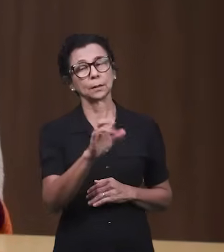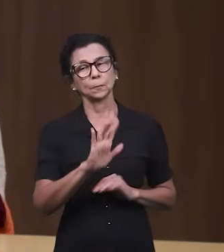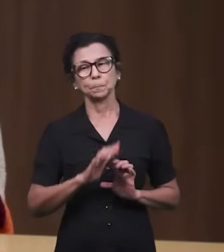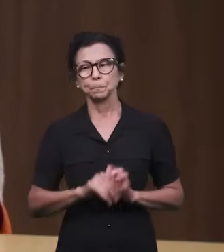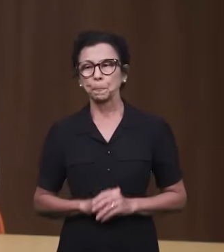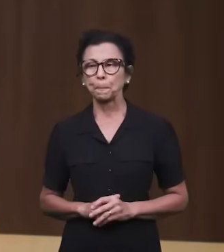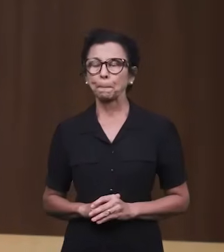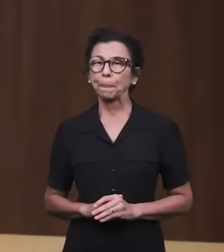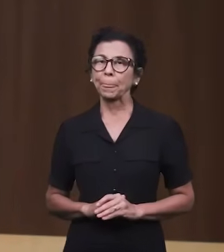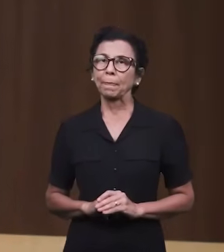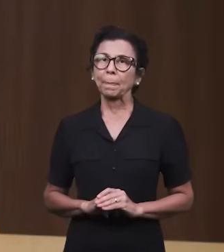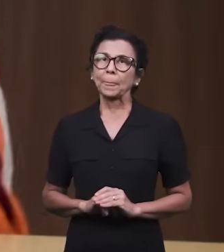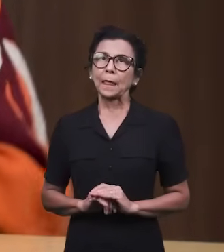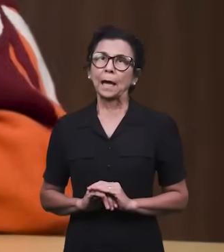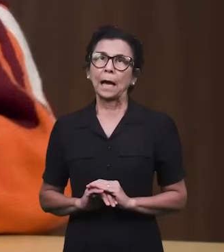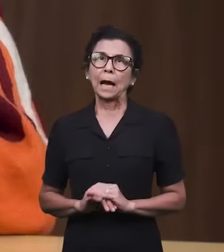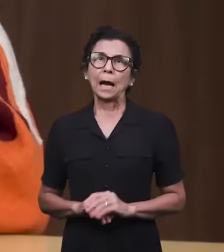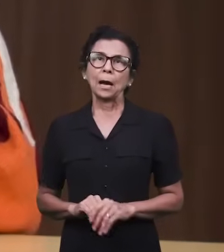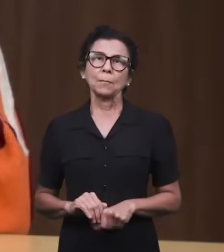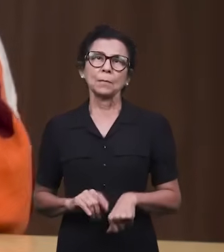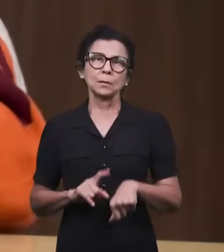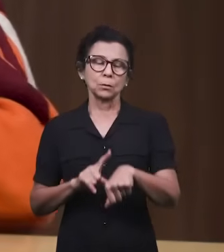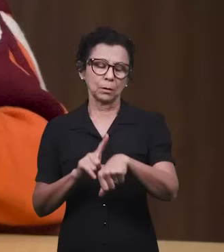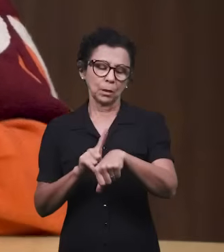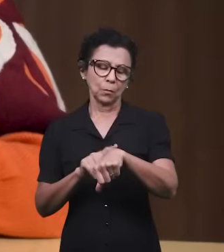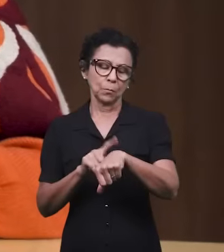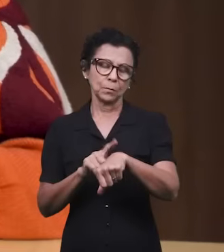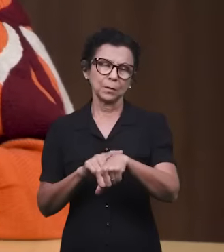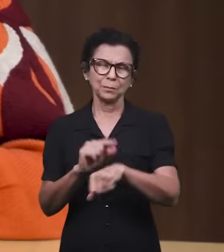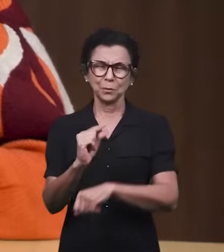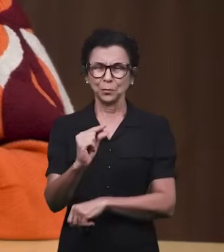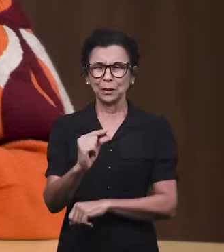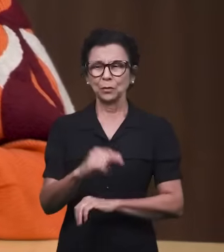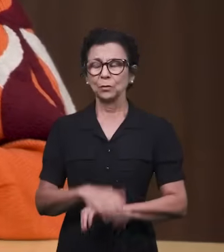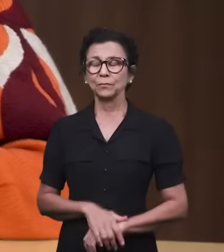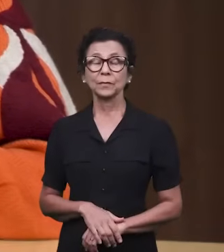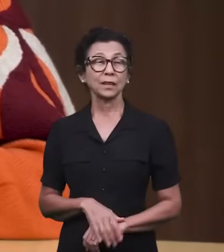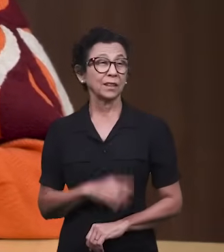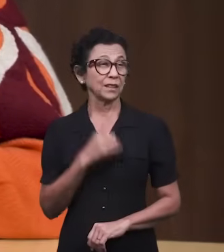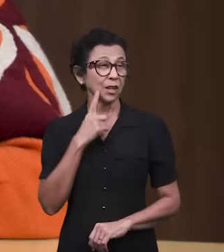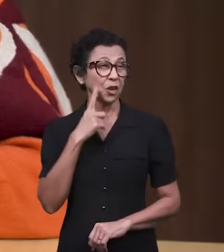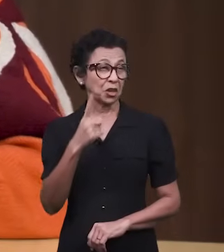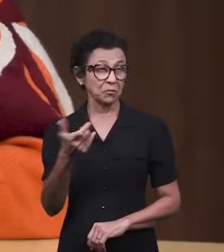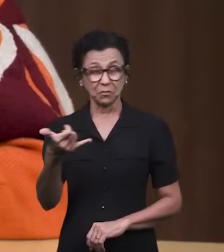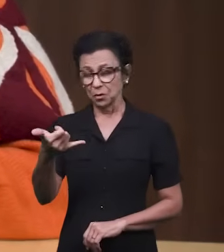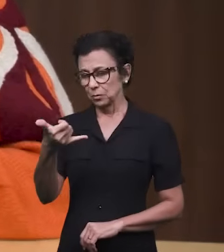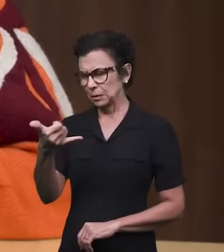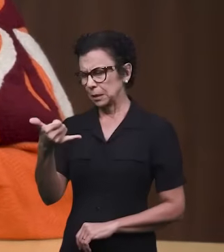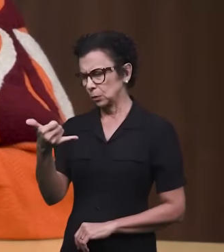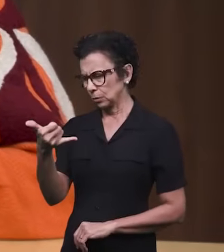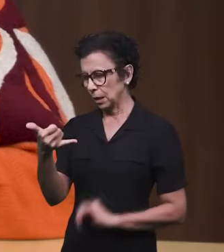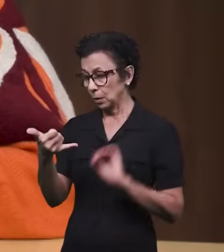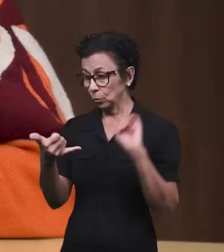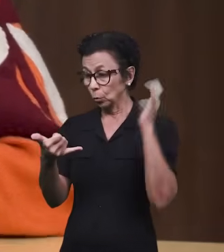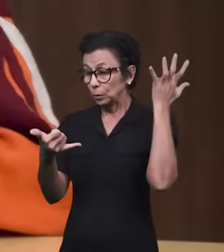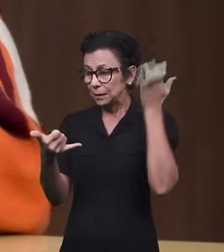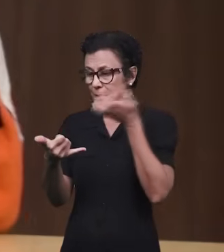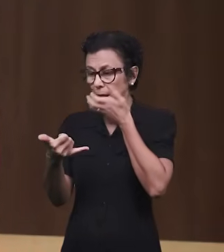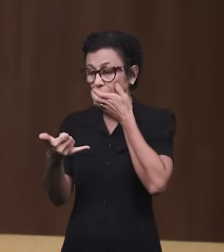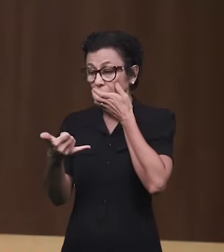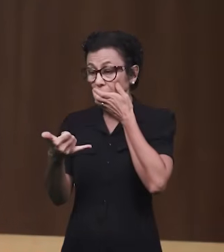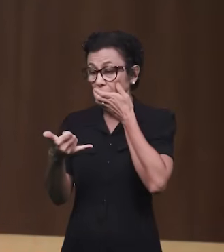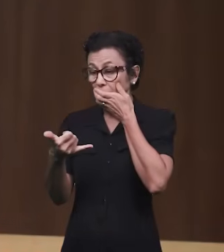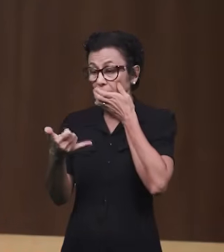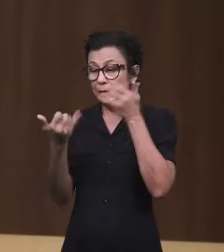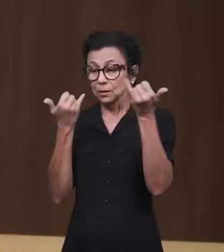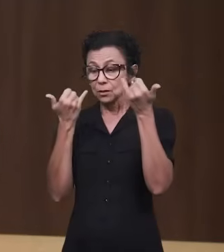chegar em casa e também vou fazer o meu descanso, né? Vou pegar o celular, vou olhar o que aconteceu aqui, o que se passou hoje da notícia.